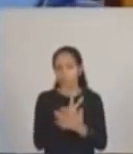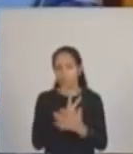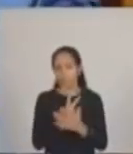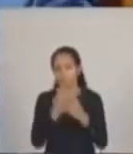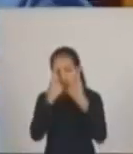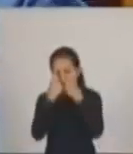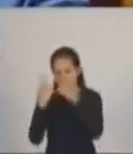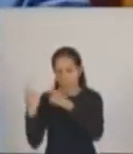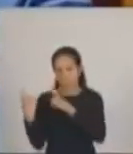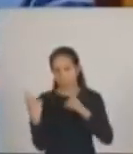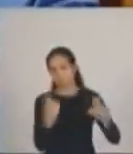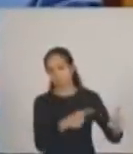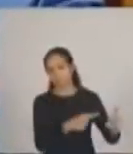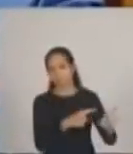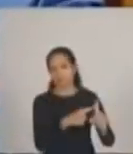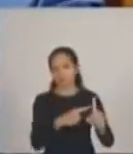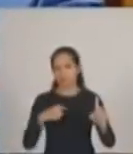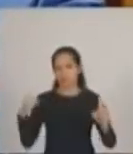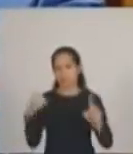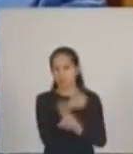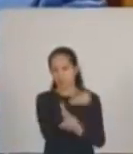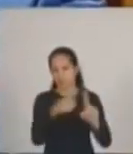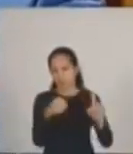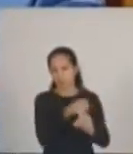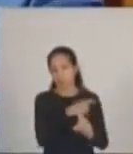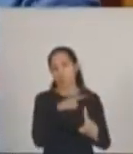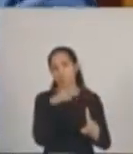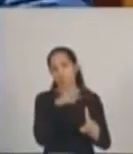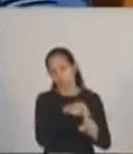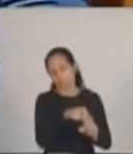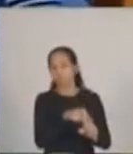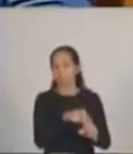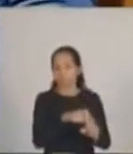mulher. Então, foi essa a tese do Governo do Estado que eu...